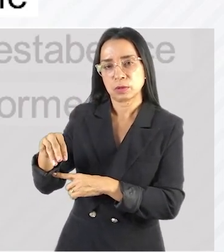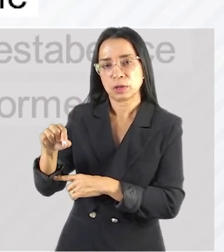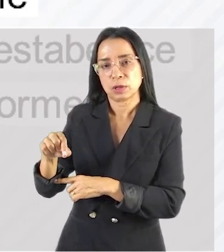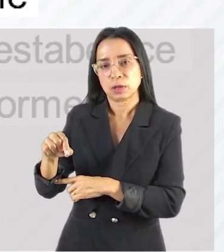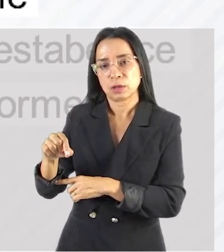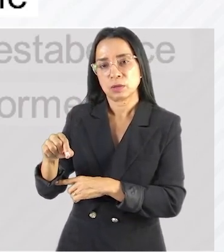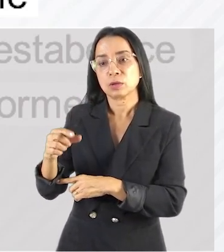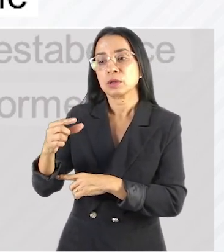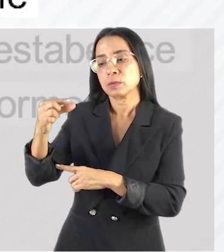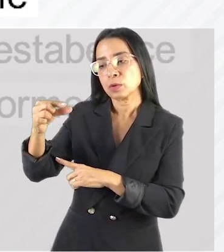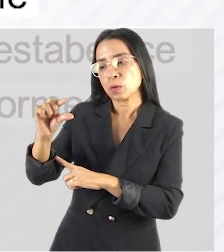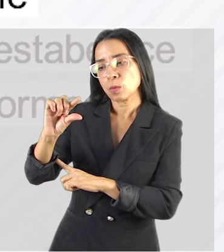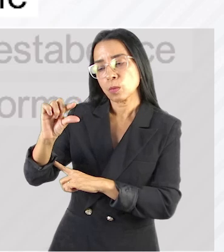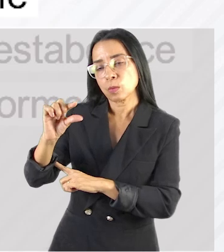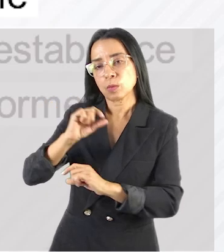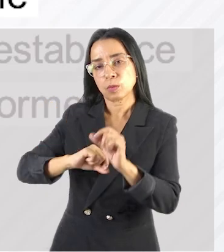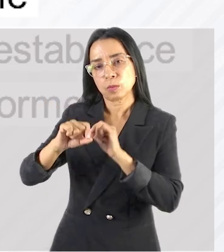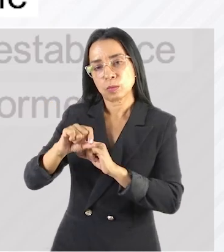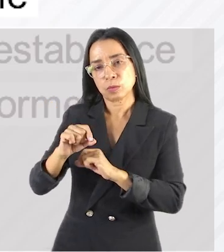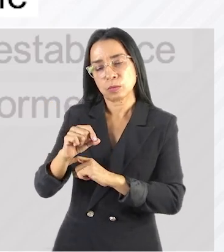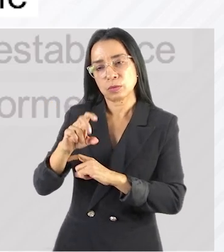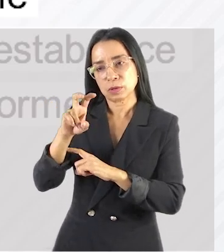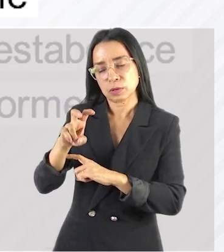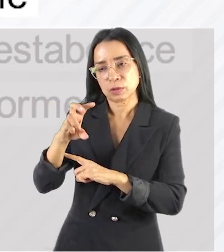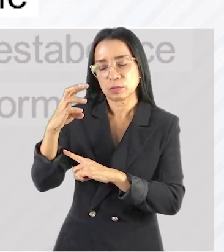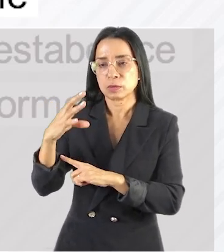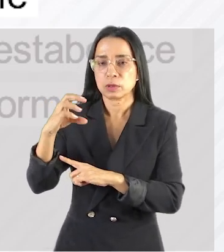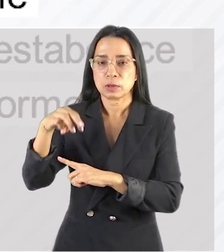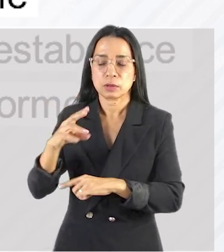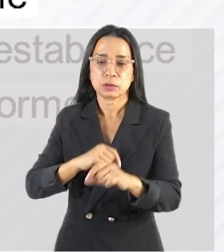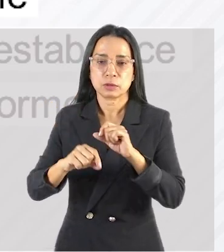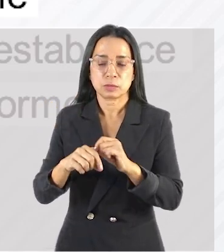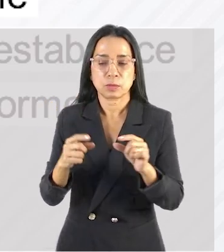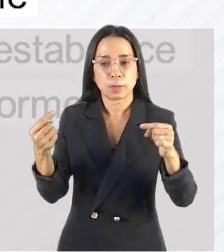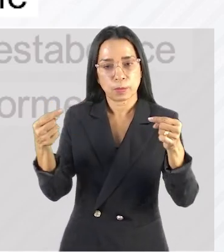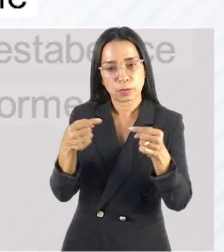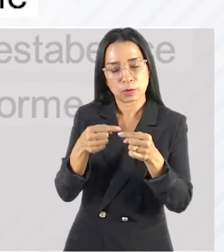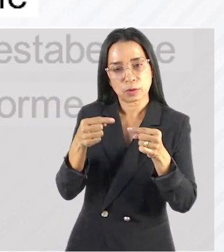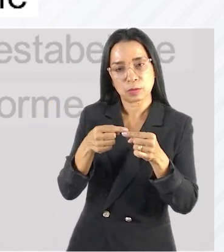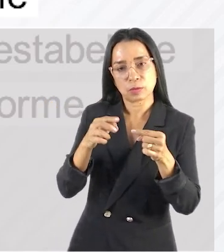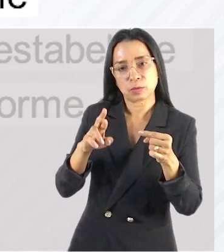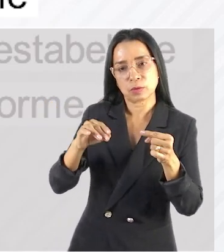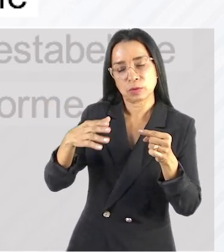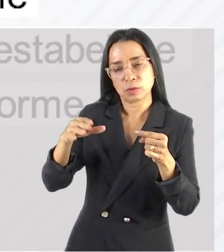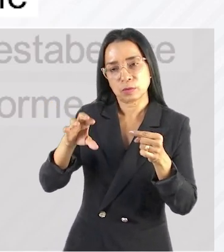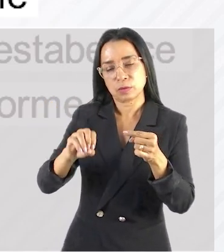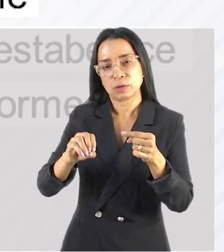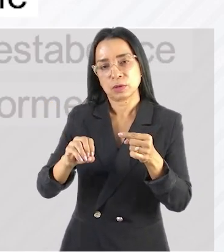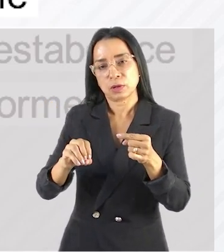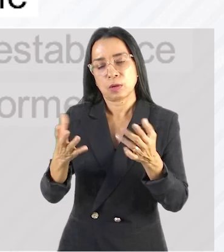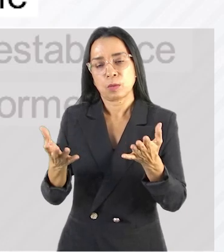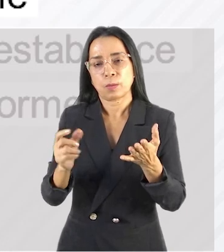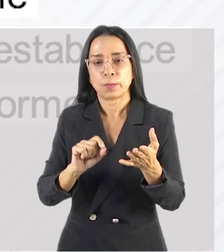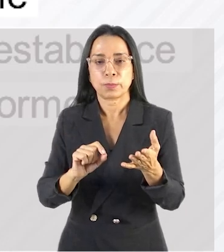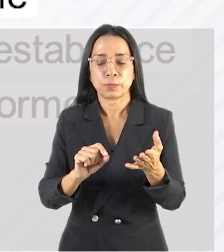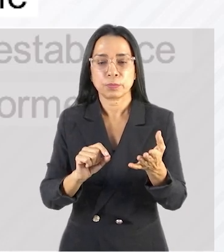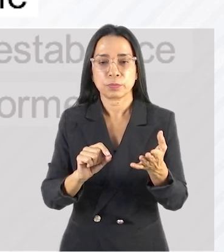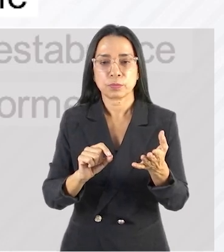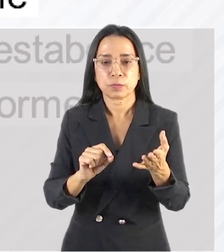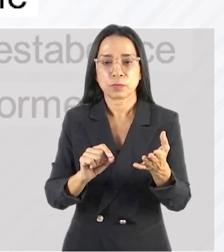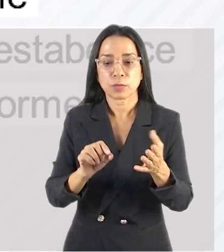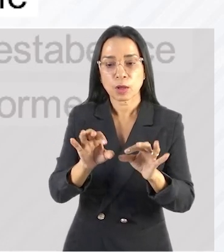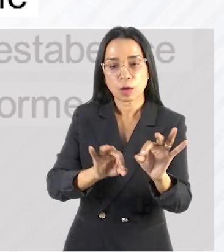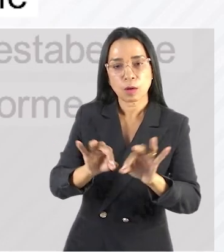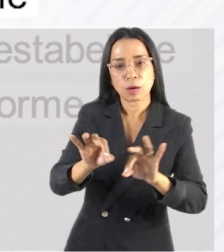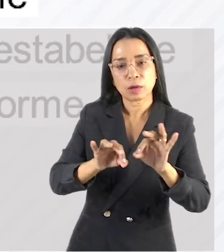cm de espessura na parte vermelha, conforme resolução número 3701 do Mercosul, que